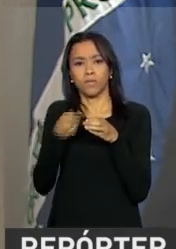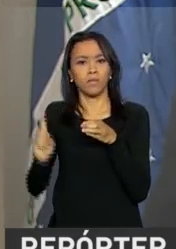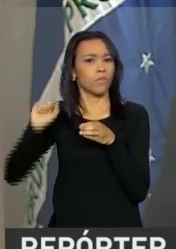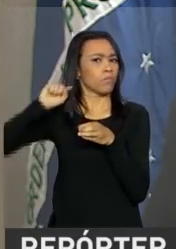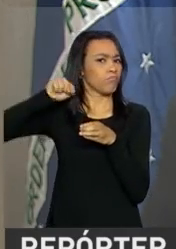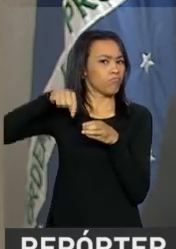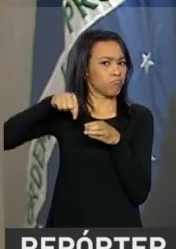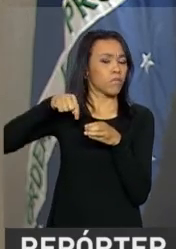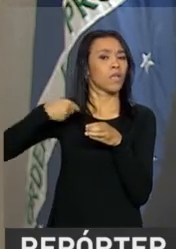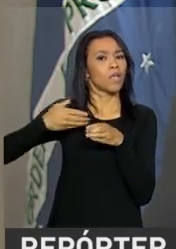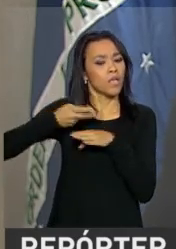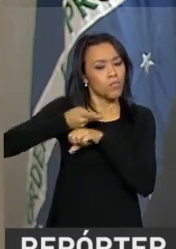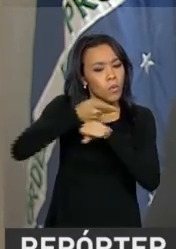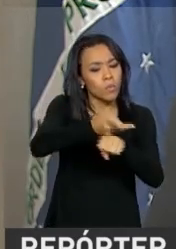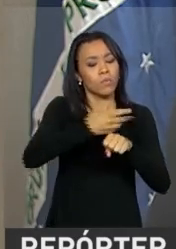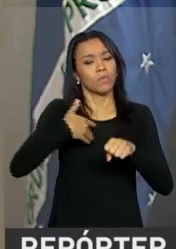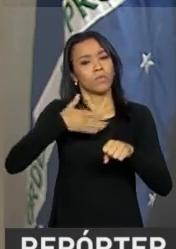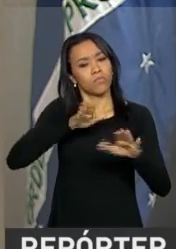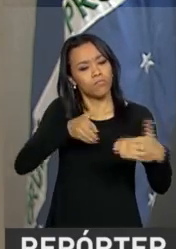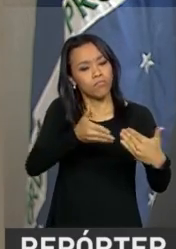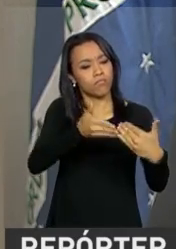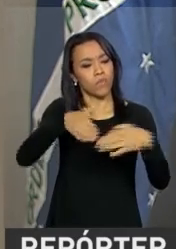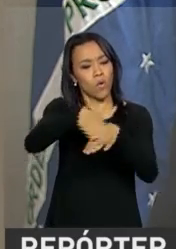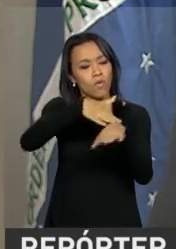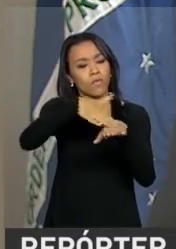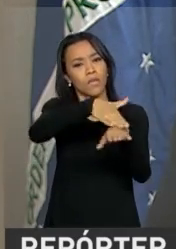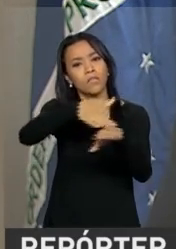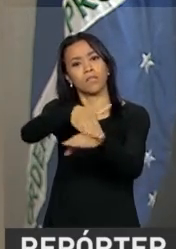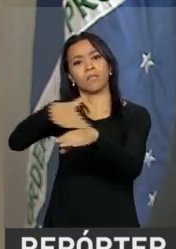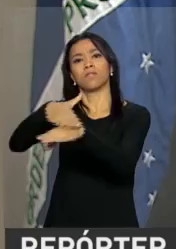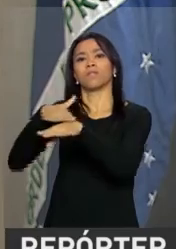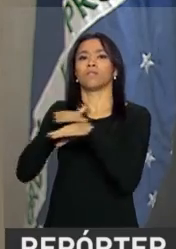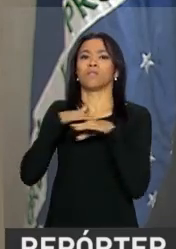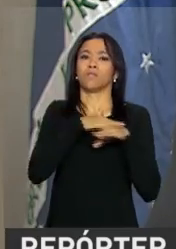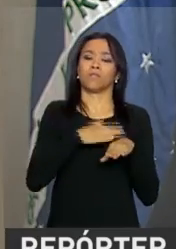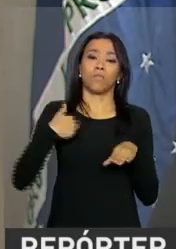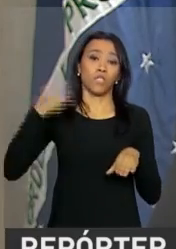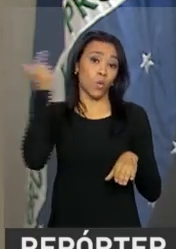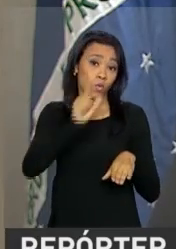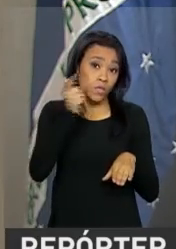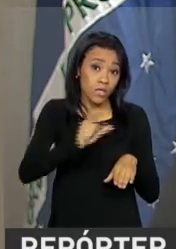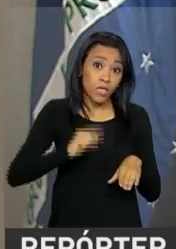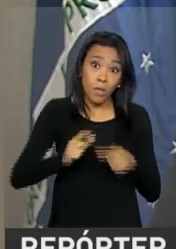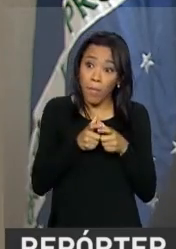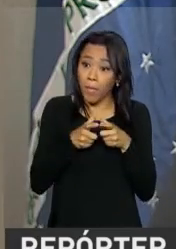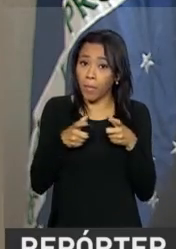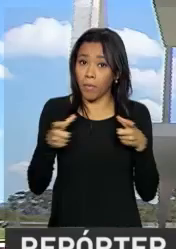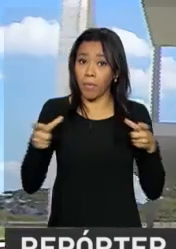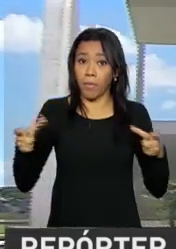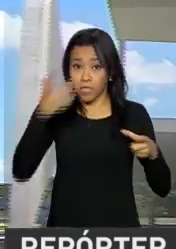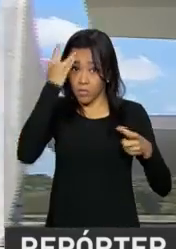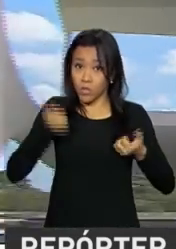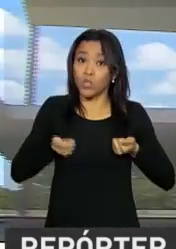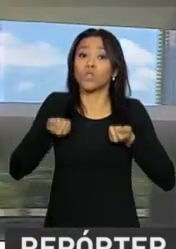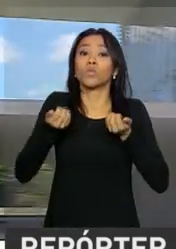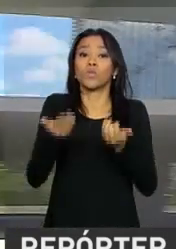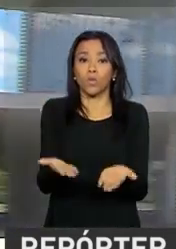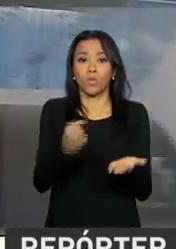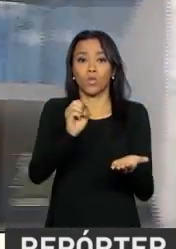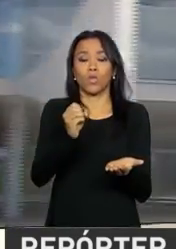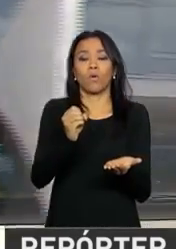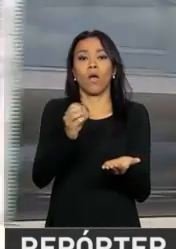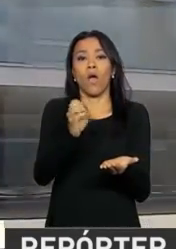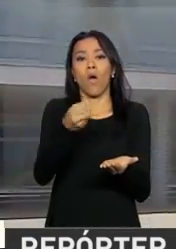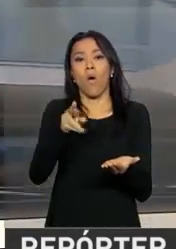aqui conversa inec desse dialoguem para construirmos mais número de doadores no bairro no país o governo tem tomado